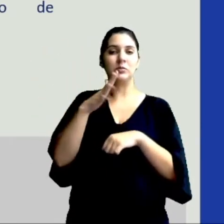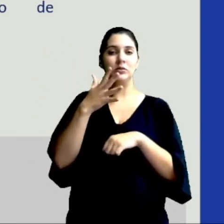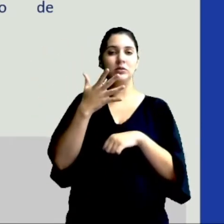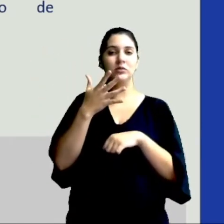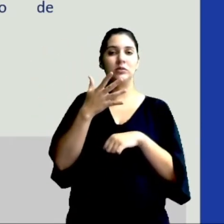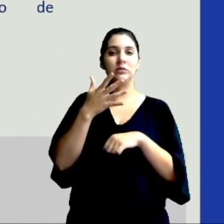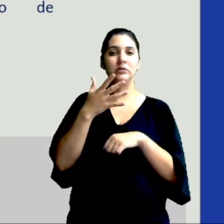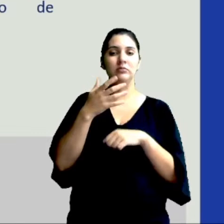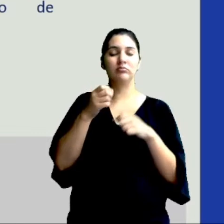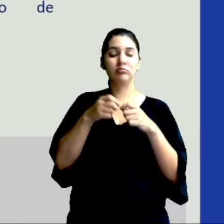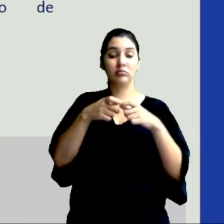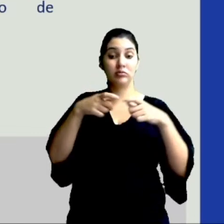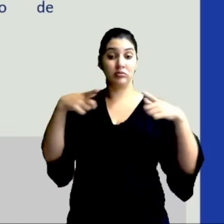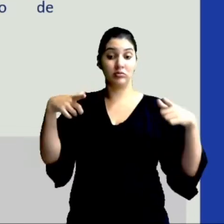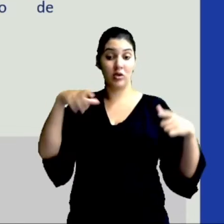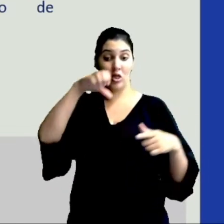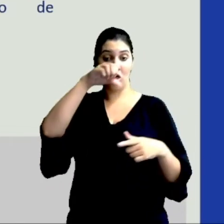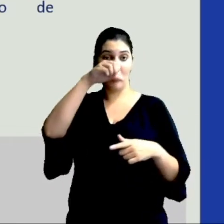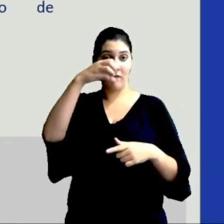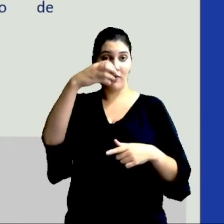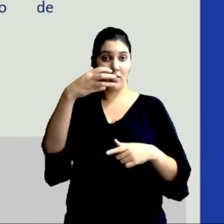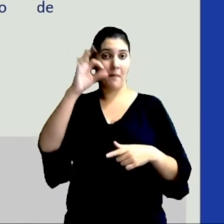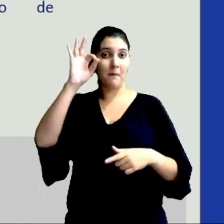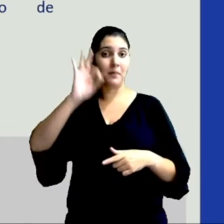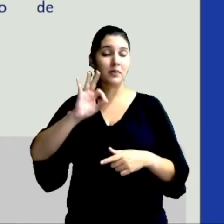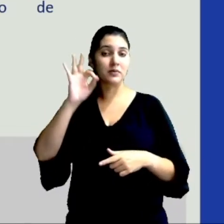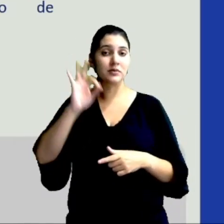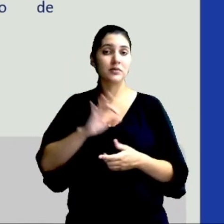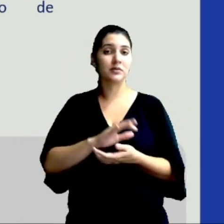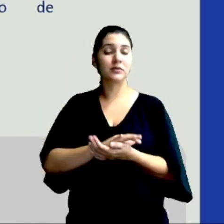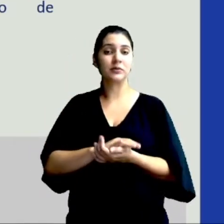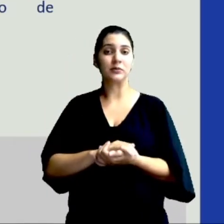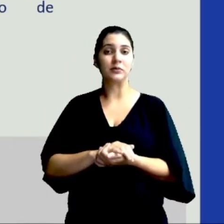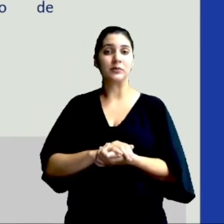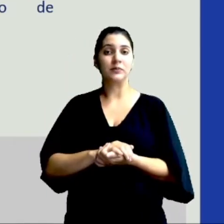são praticamente correspondem a 93%, né,